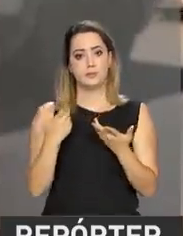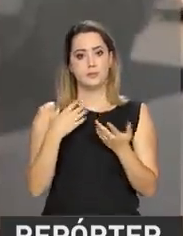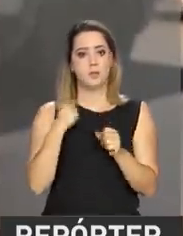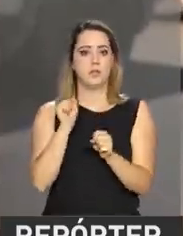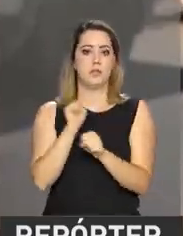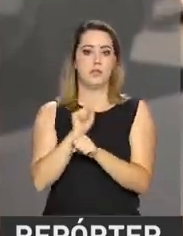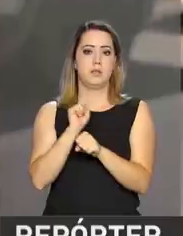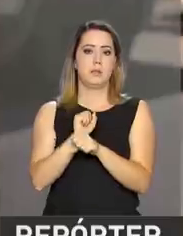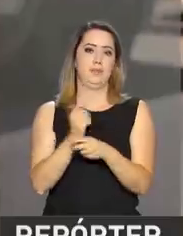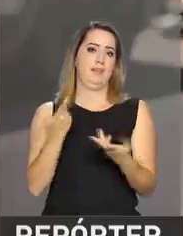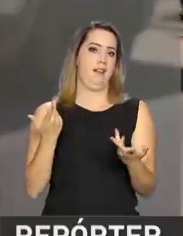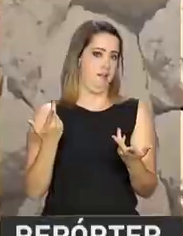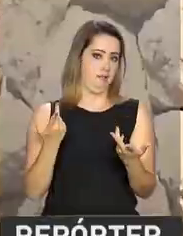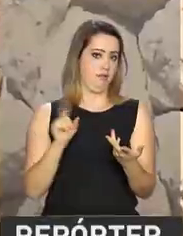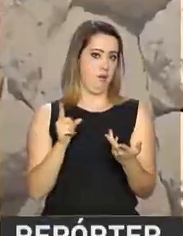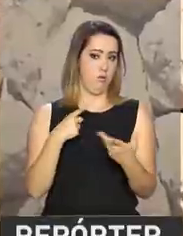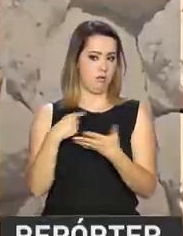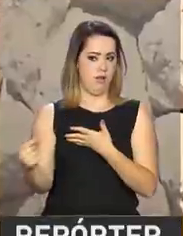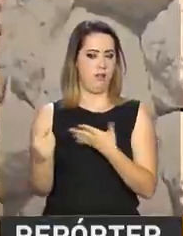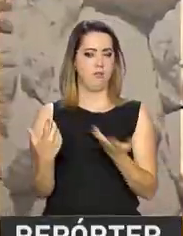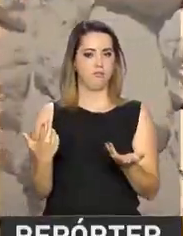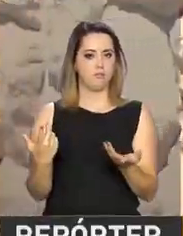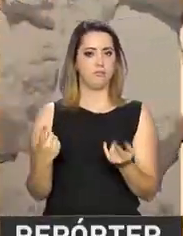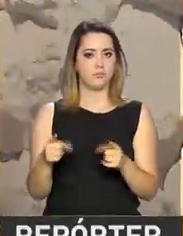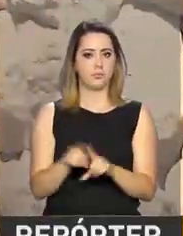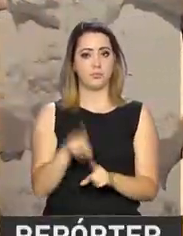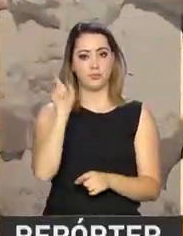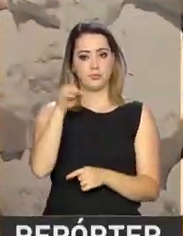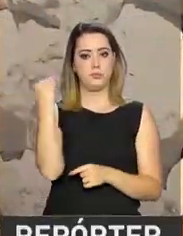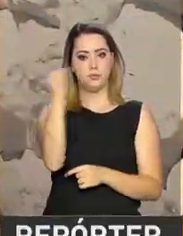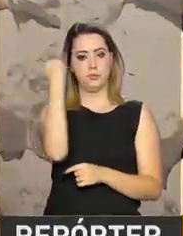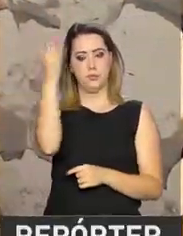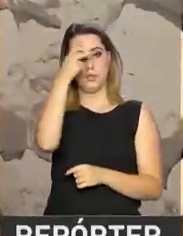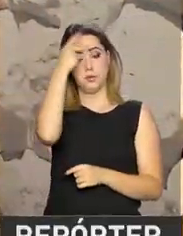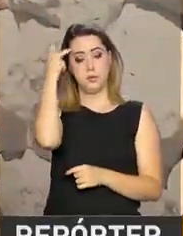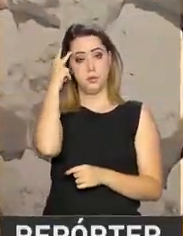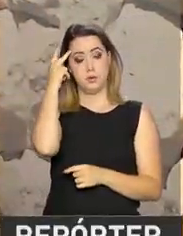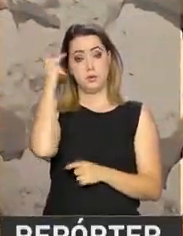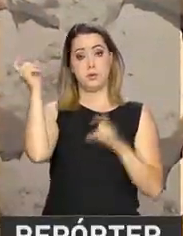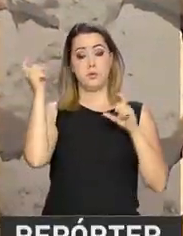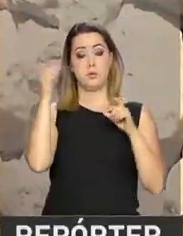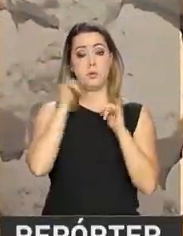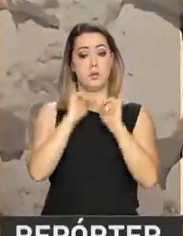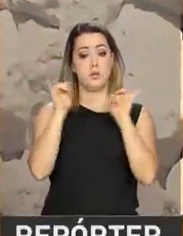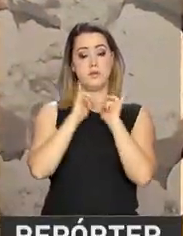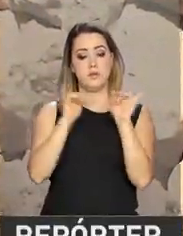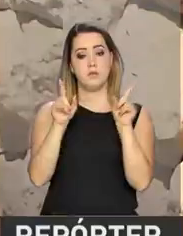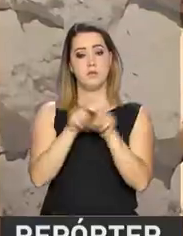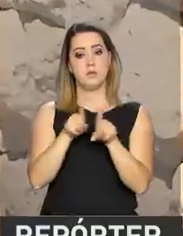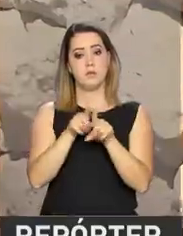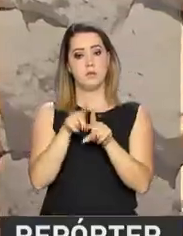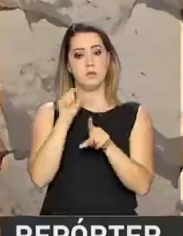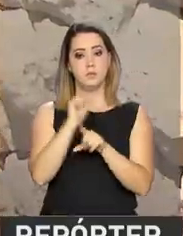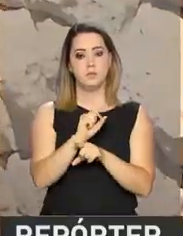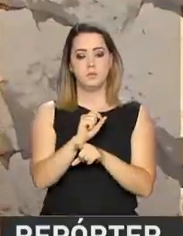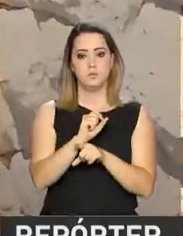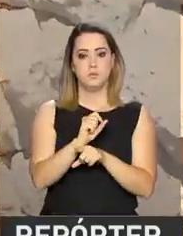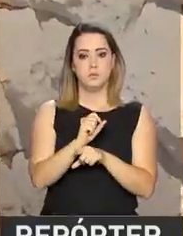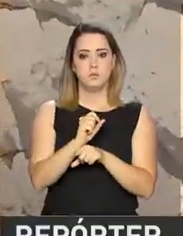do acontecendo é importante as pessoas serem avisadas e serem é é